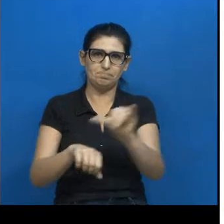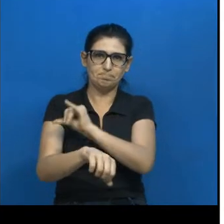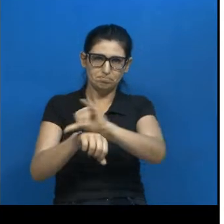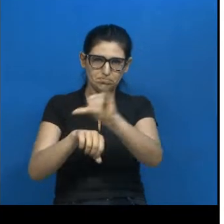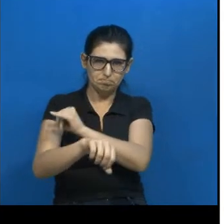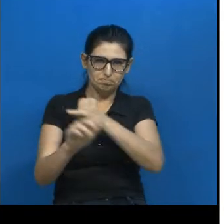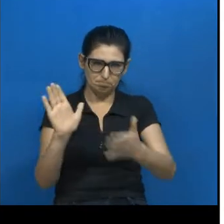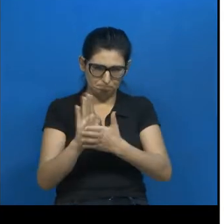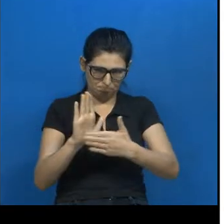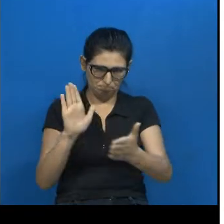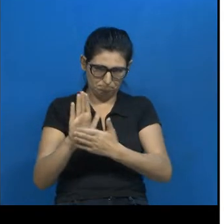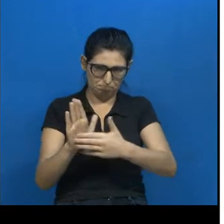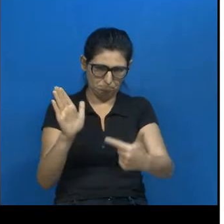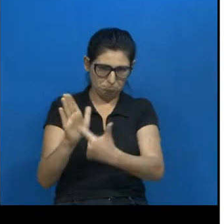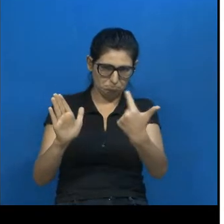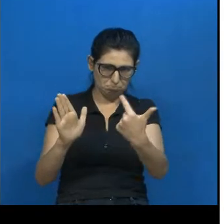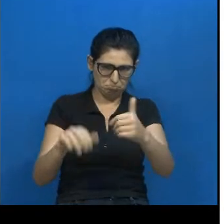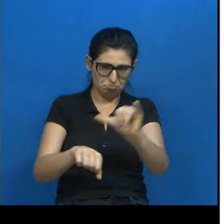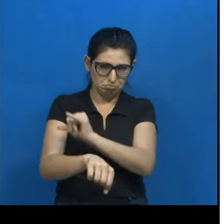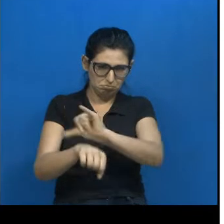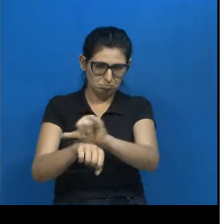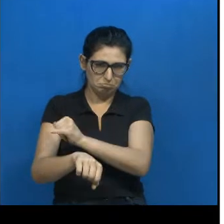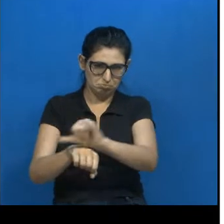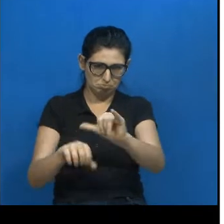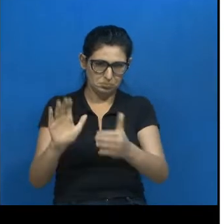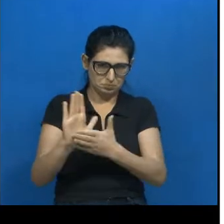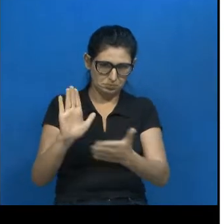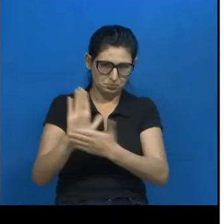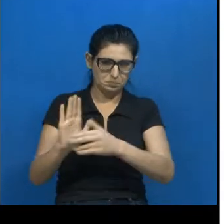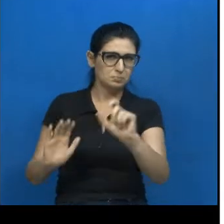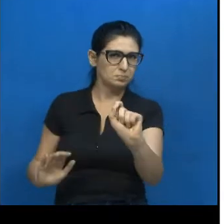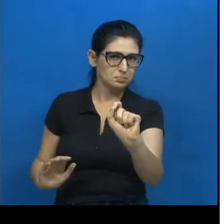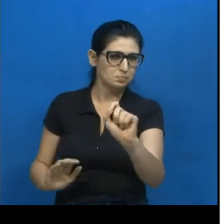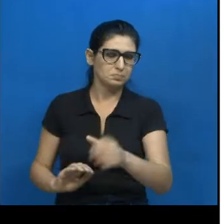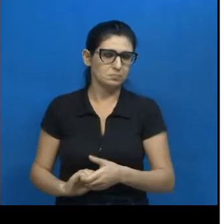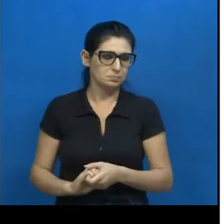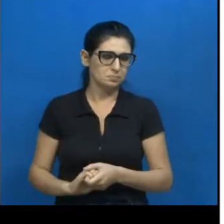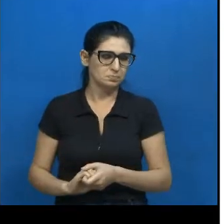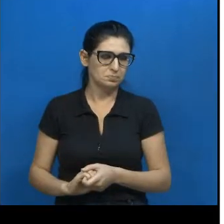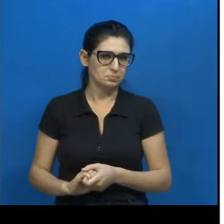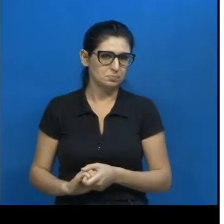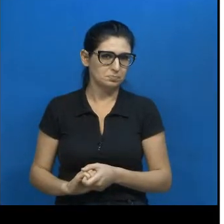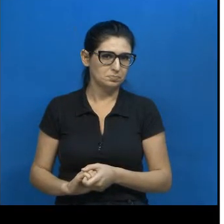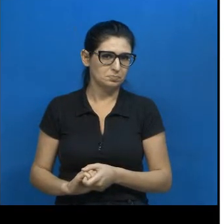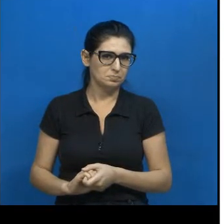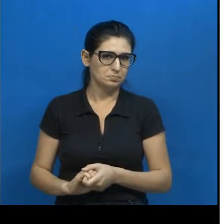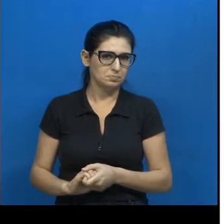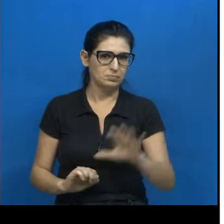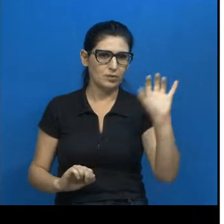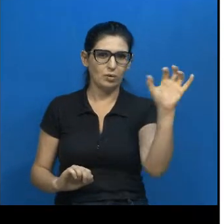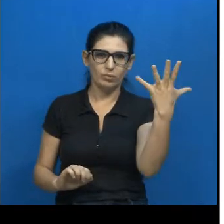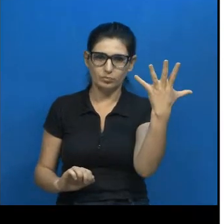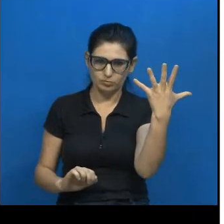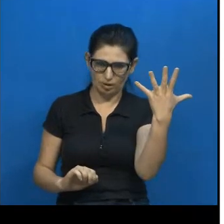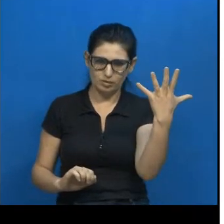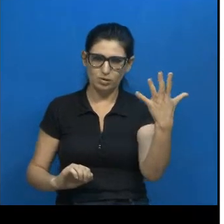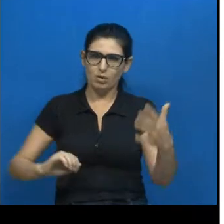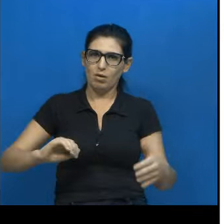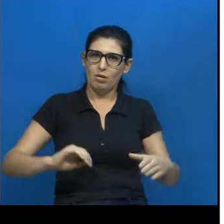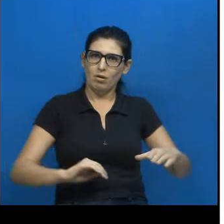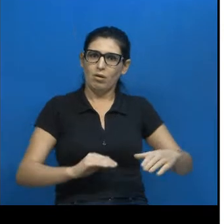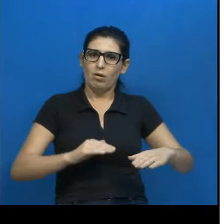ela vai ter aqui, ela vai ter um momento que ela vai ter, que já acontece, né? Só que ela vai sair do Lagoa Azul,